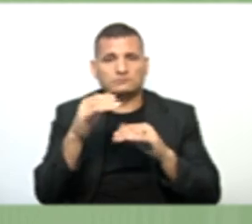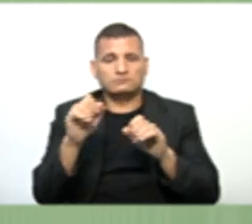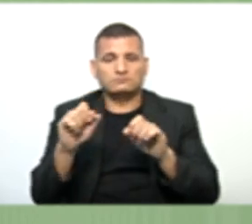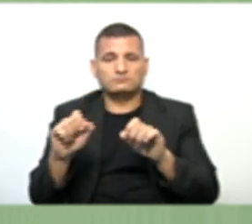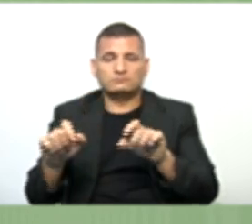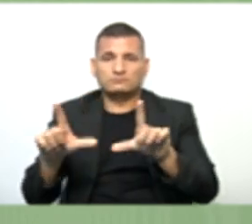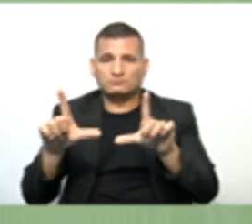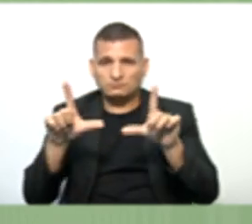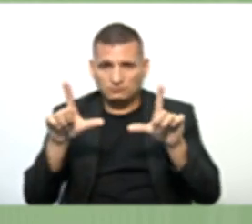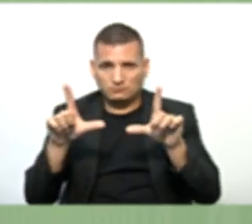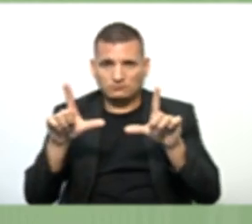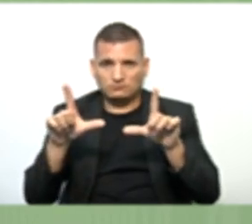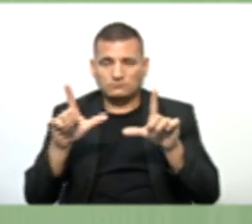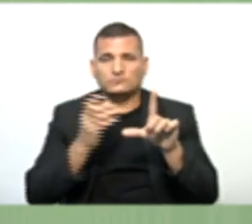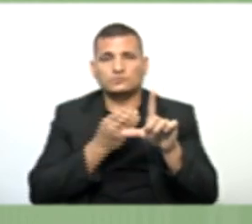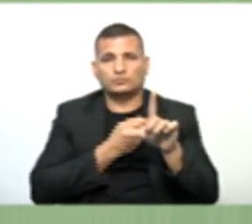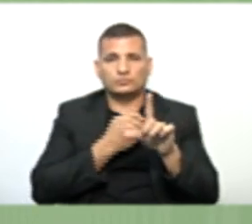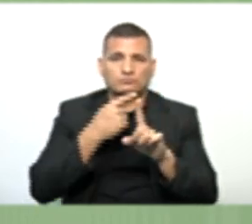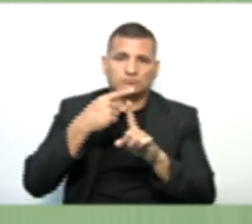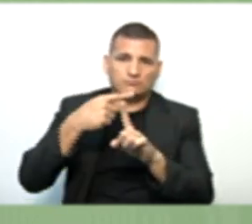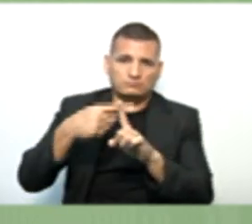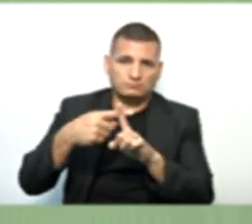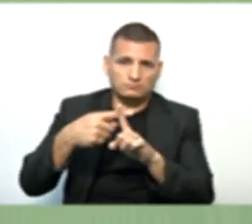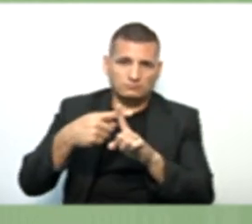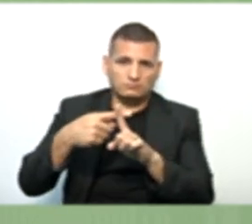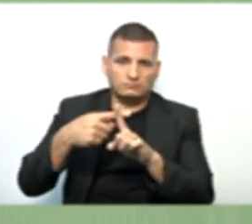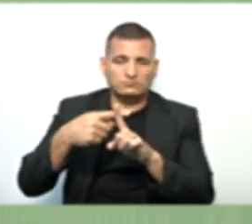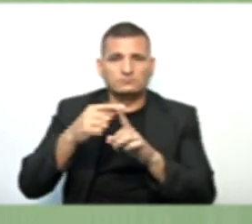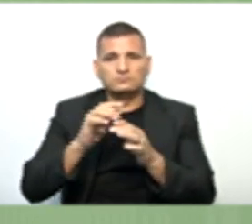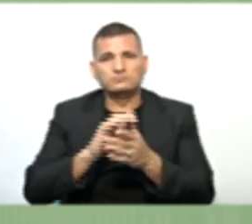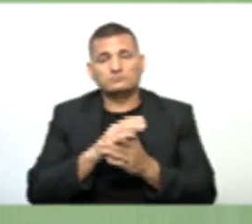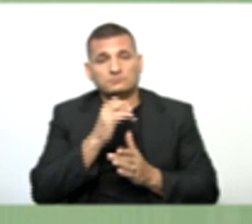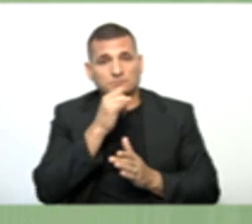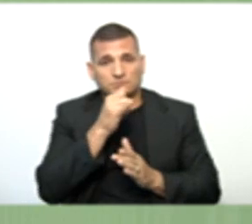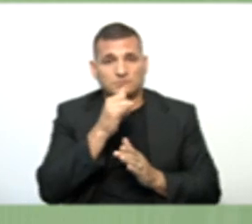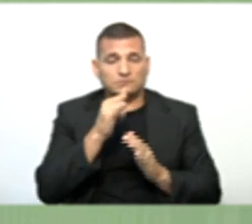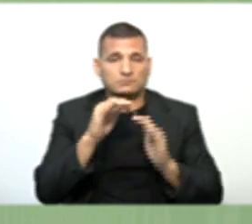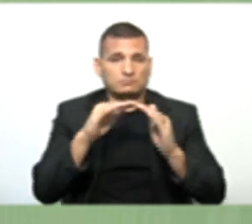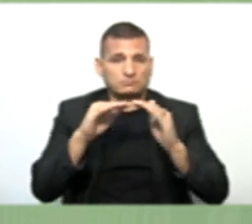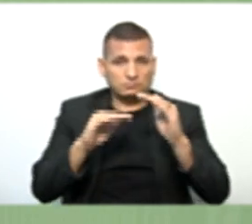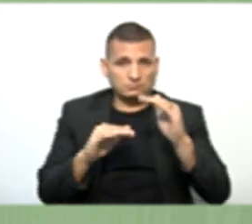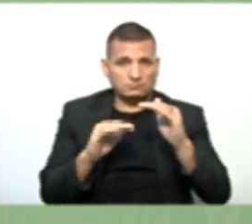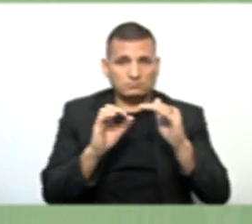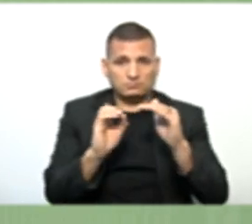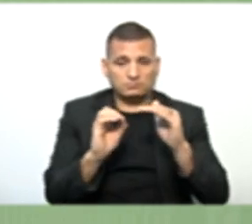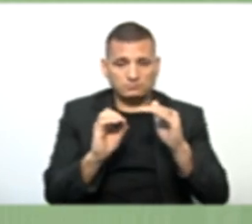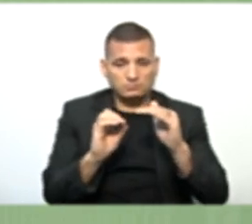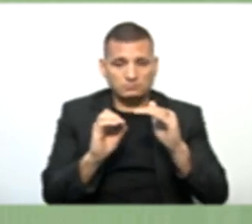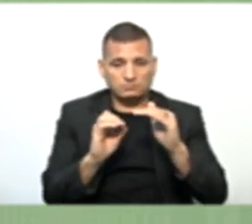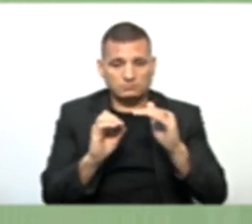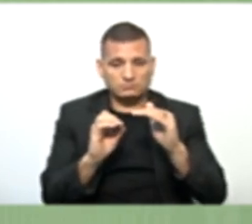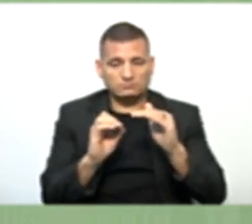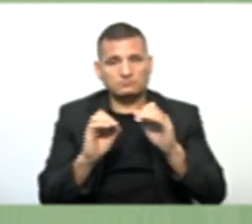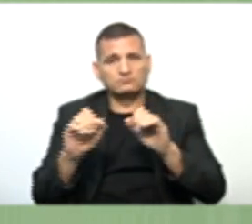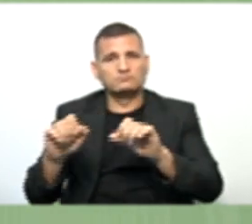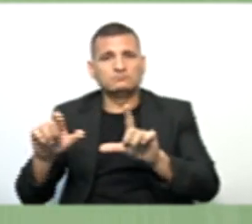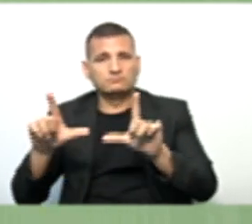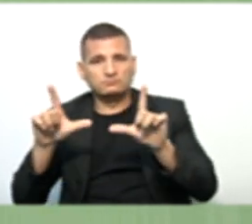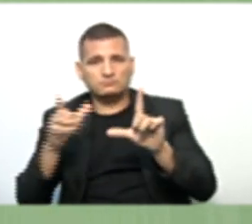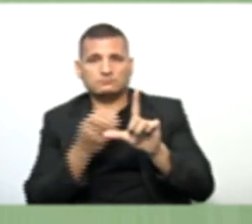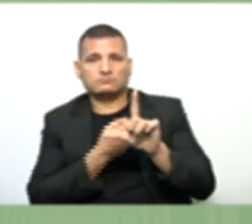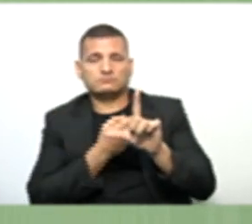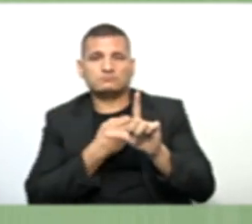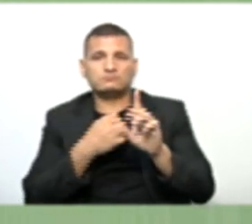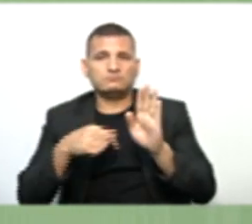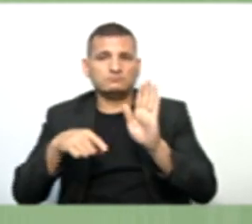tela será o número digitado é positivo. Se ele não for maior que 0, o que vai aparecer na tela vai ser o